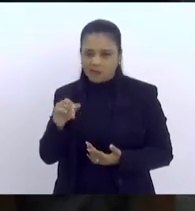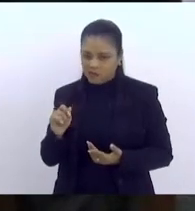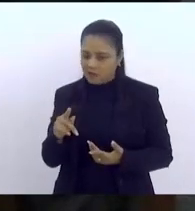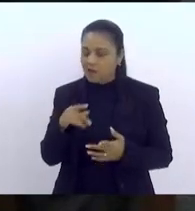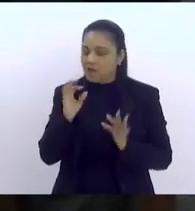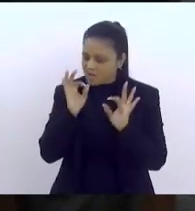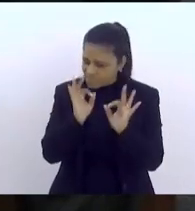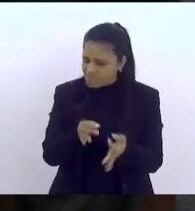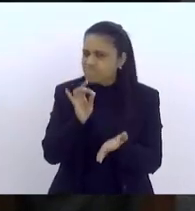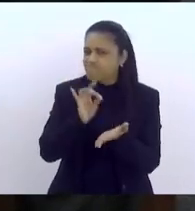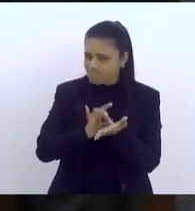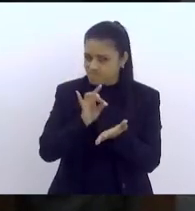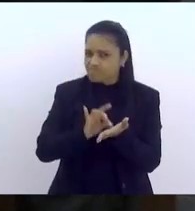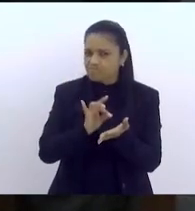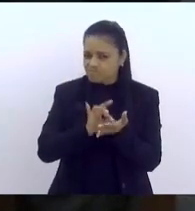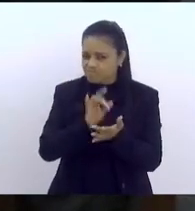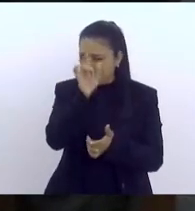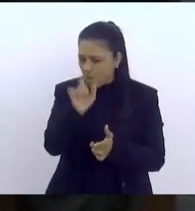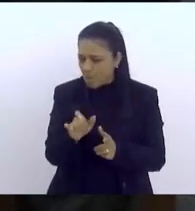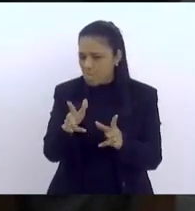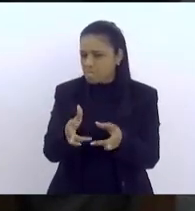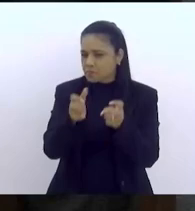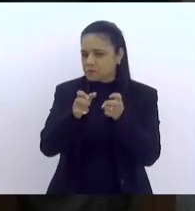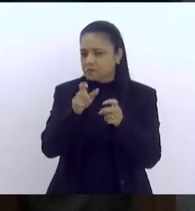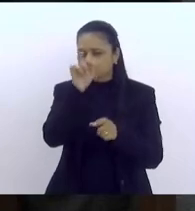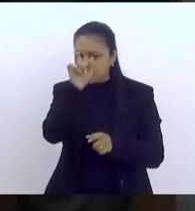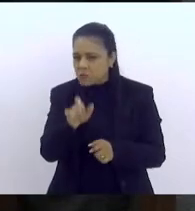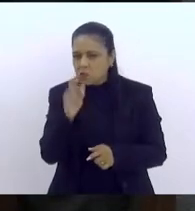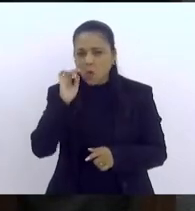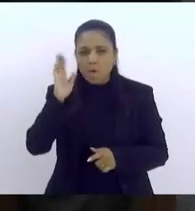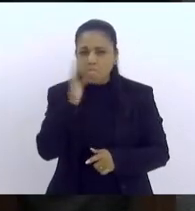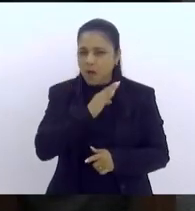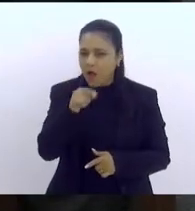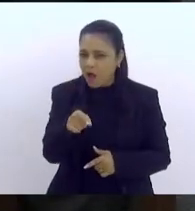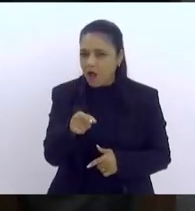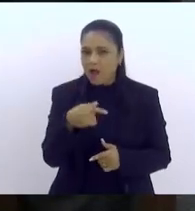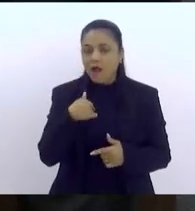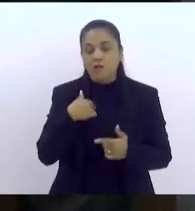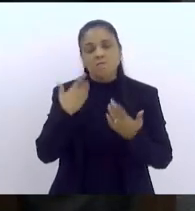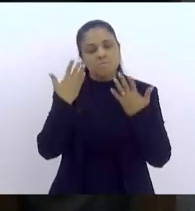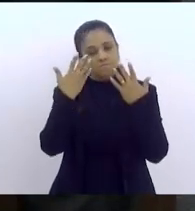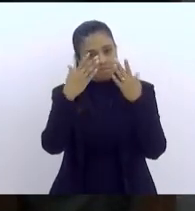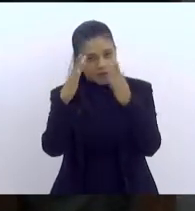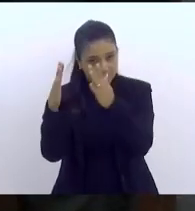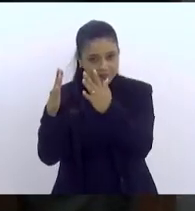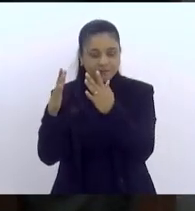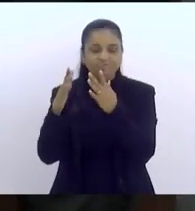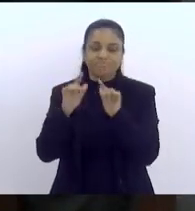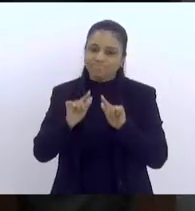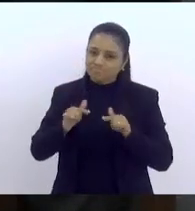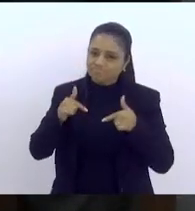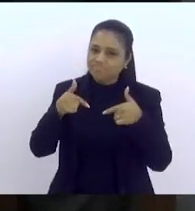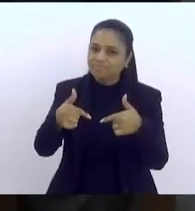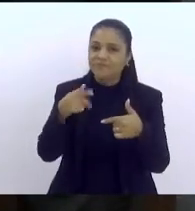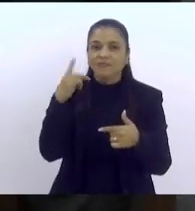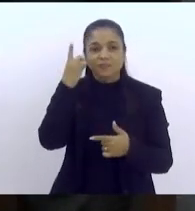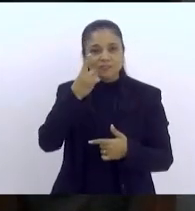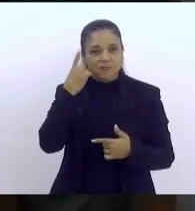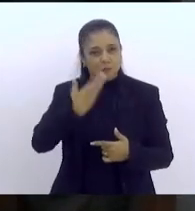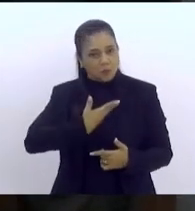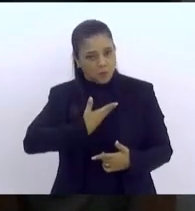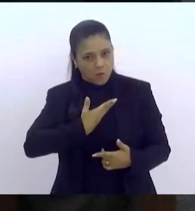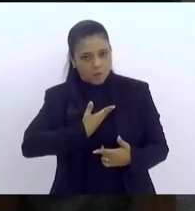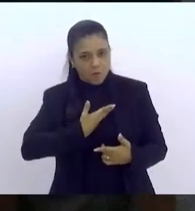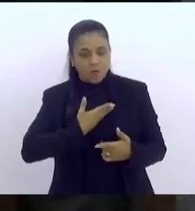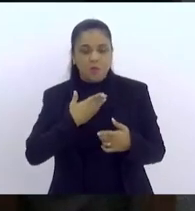mal. Mas eu parabenizar aí a iniciativa do deputado e torcer para que a política de